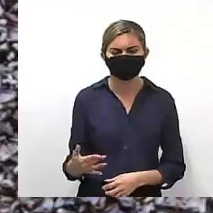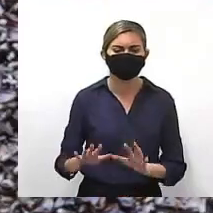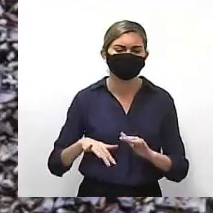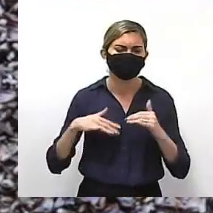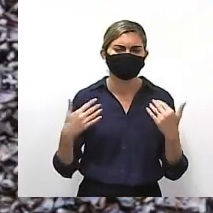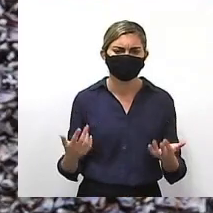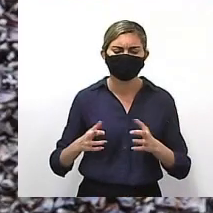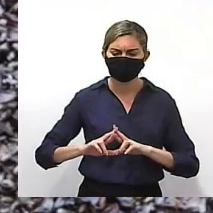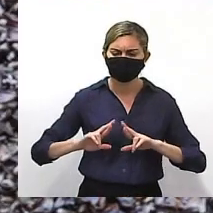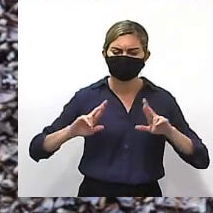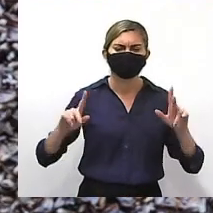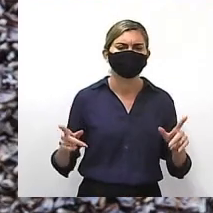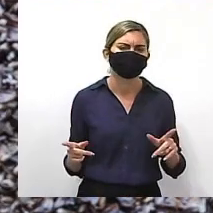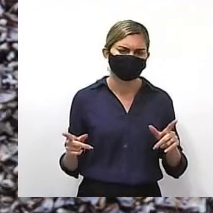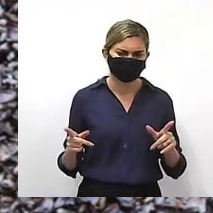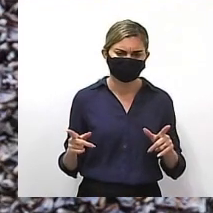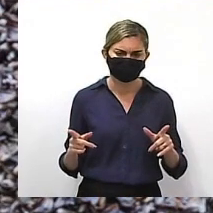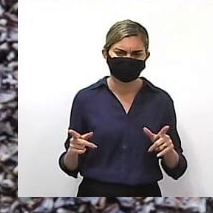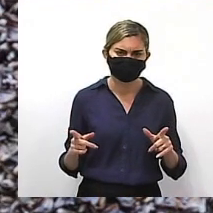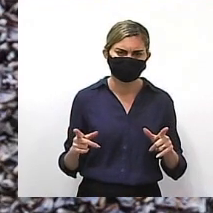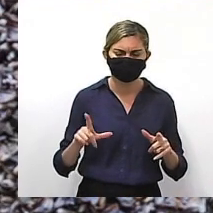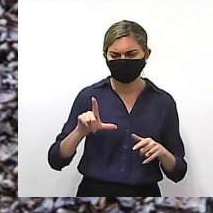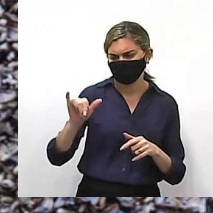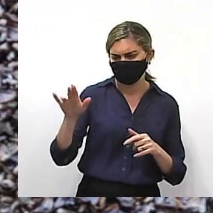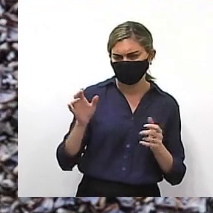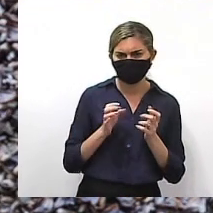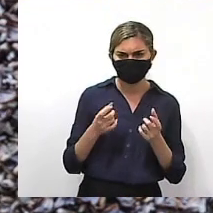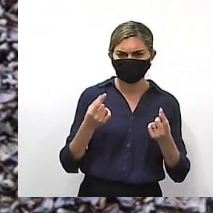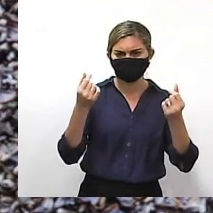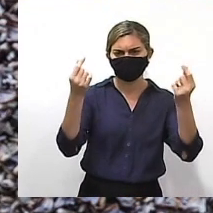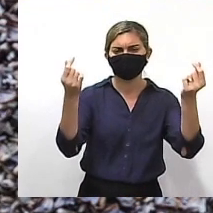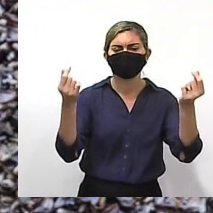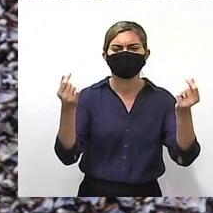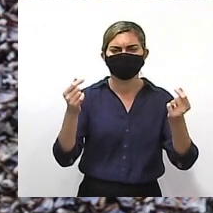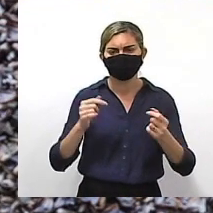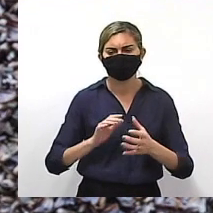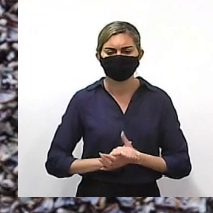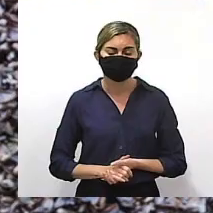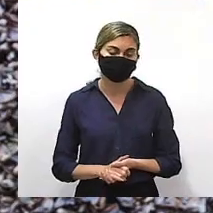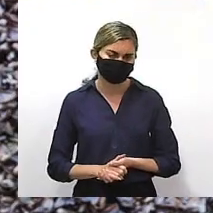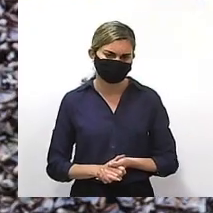é a diferença entre luxo e riqueza?